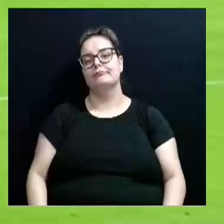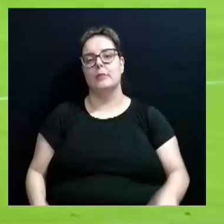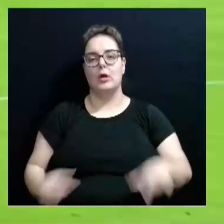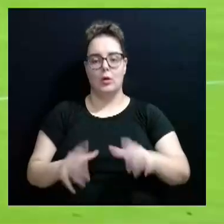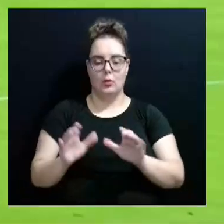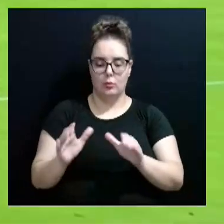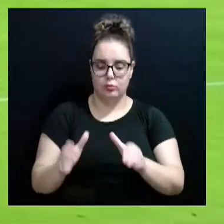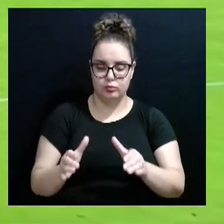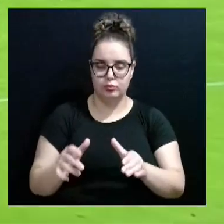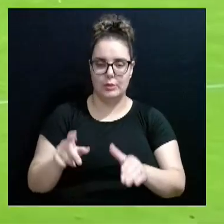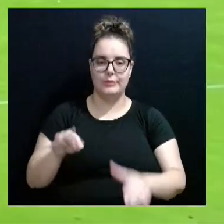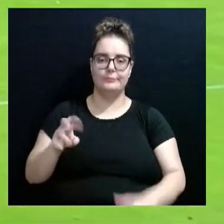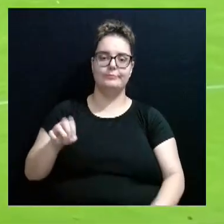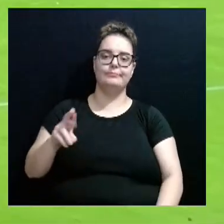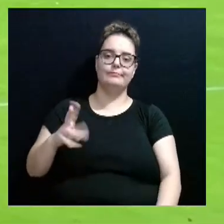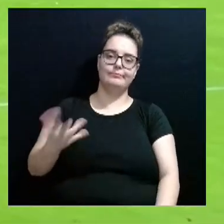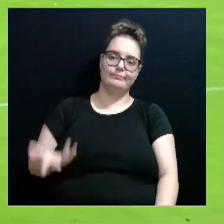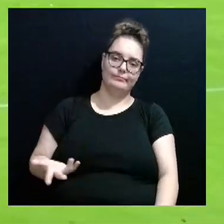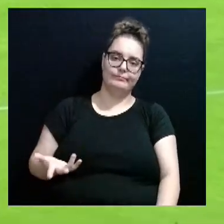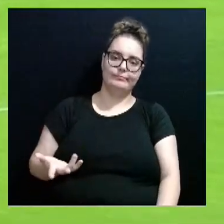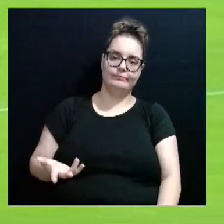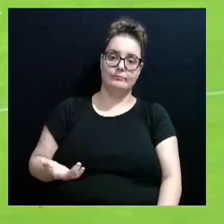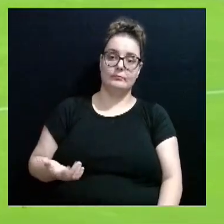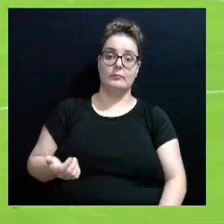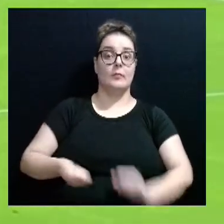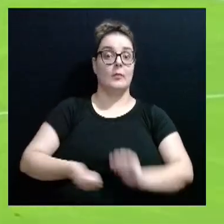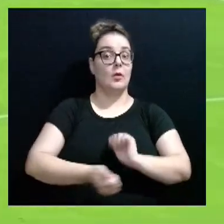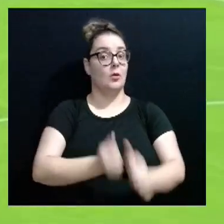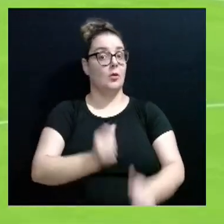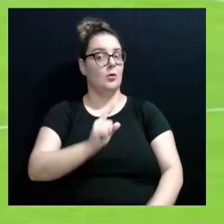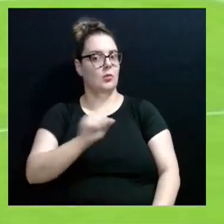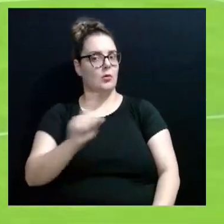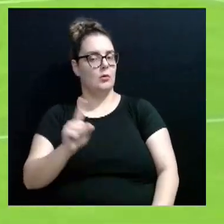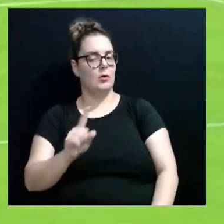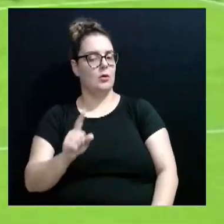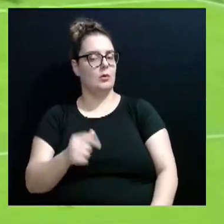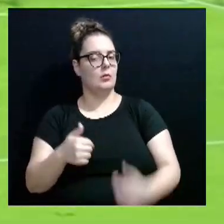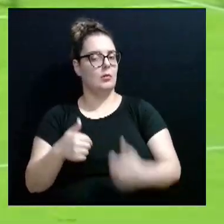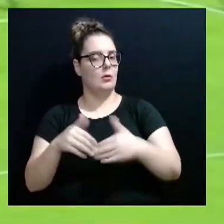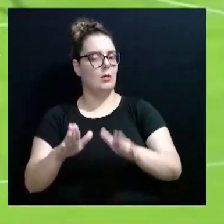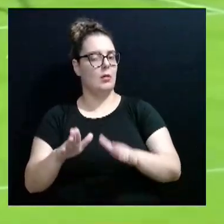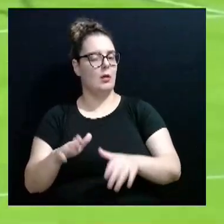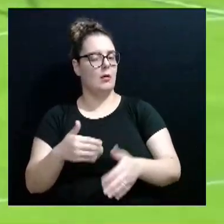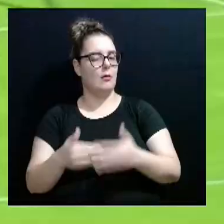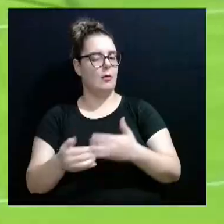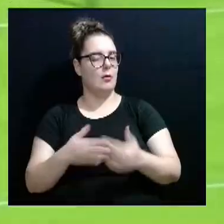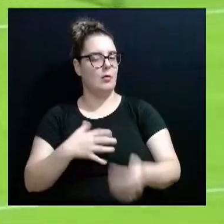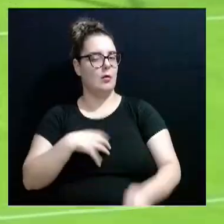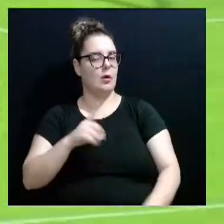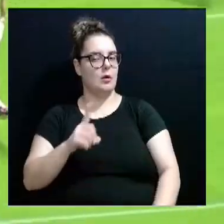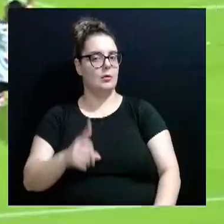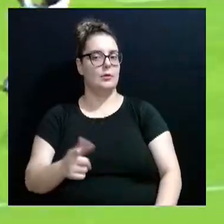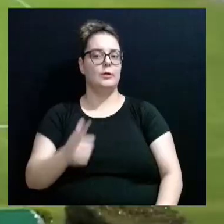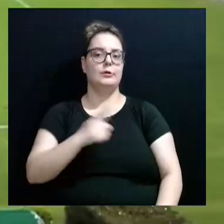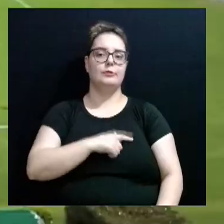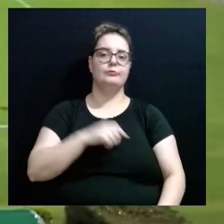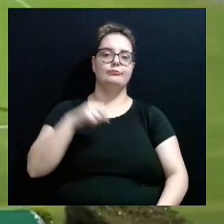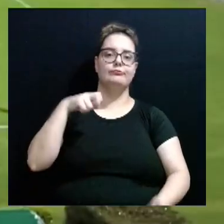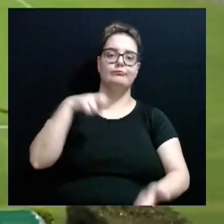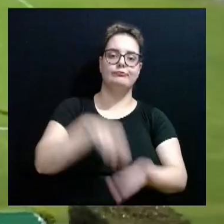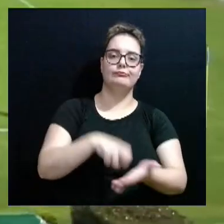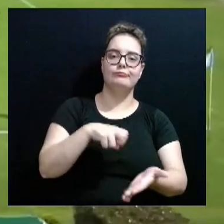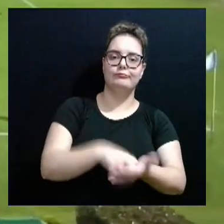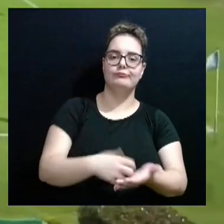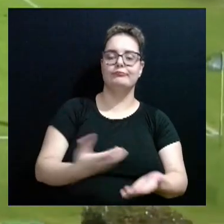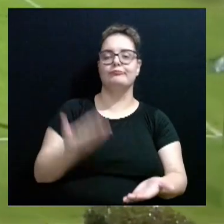Hugo e o futebol não leva desaforo para casa. O Guarani pagou pelas oportunidades